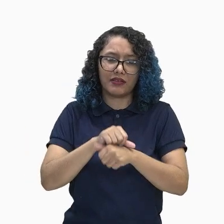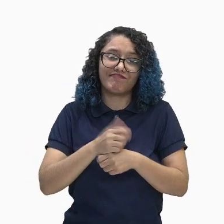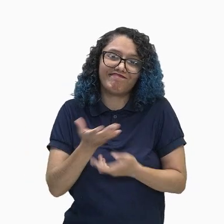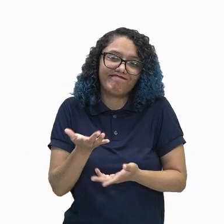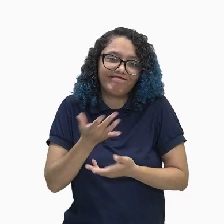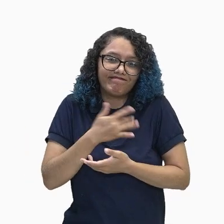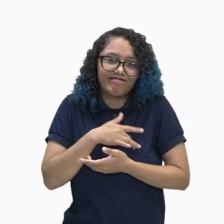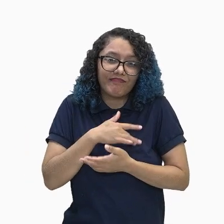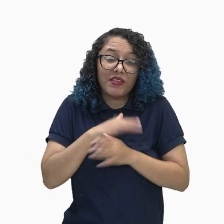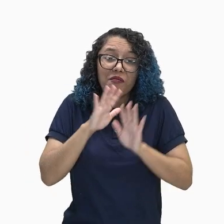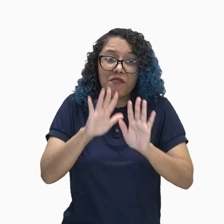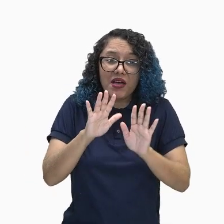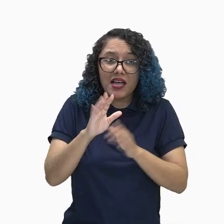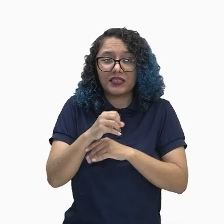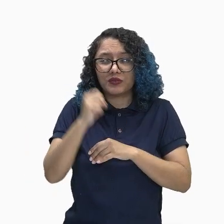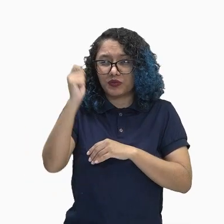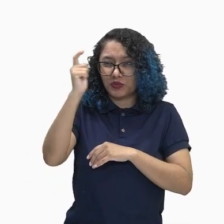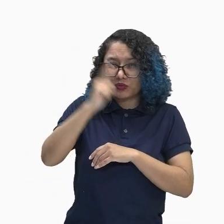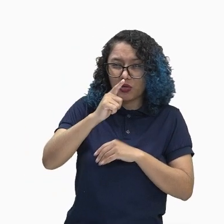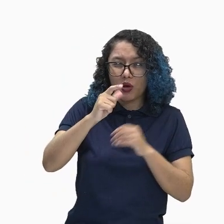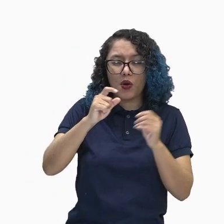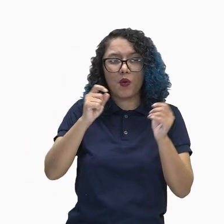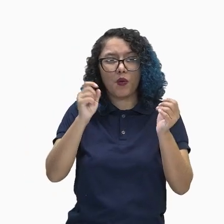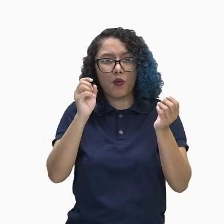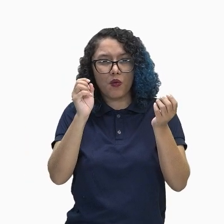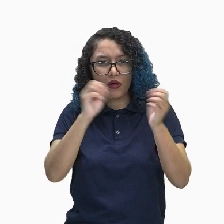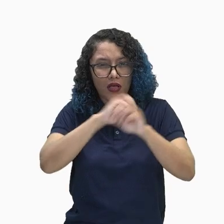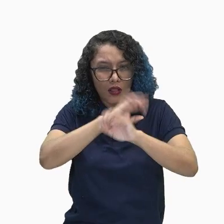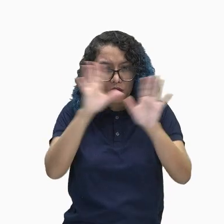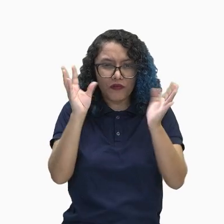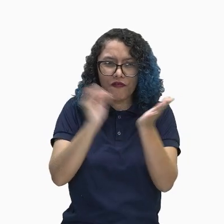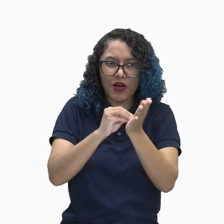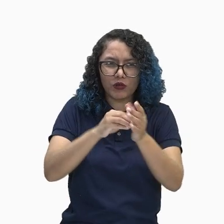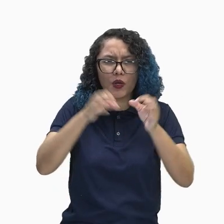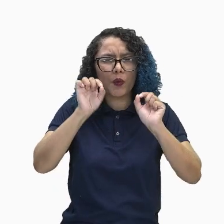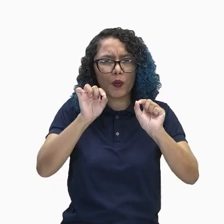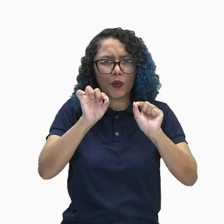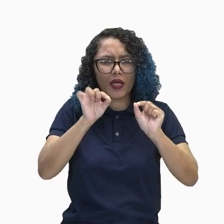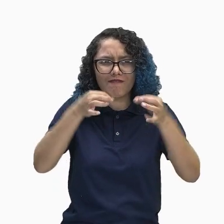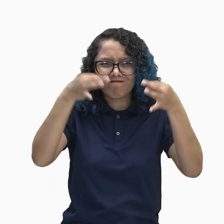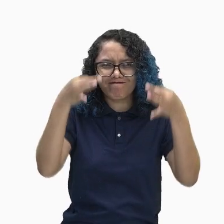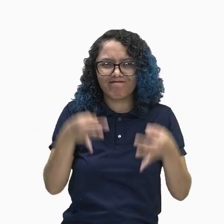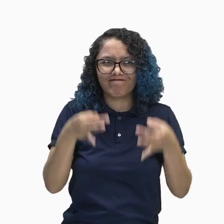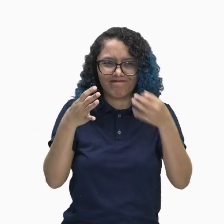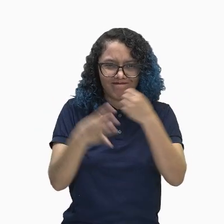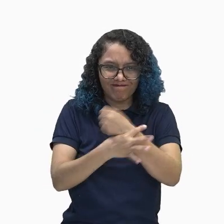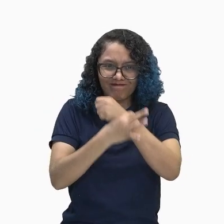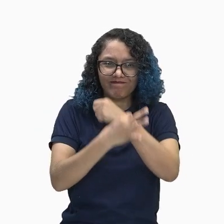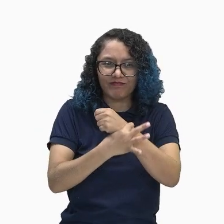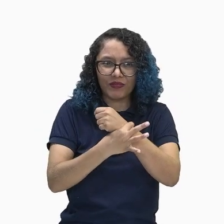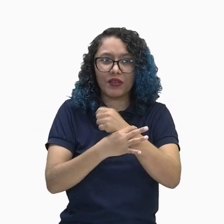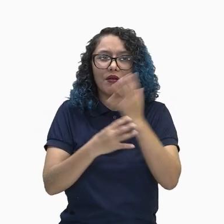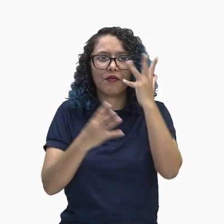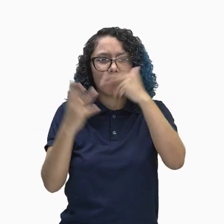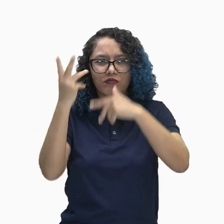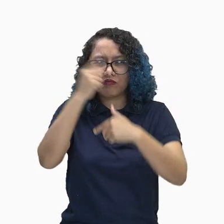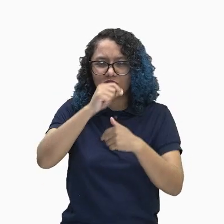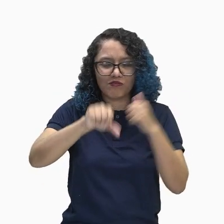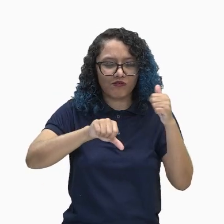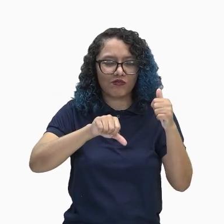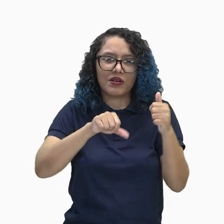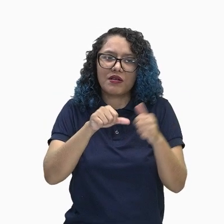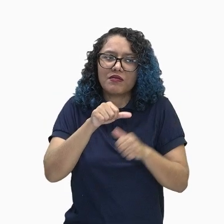no sol e na luz falta a firmeza, na formosura não se dê constância, e na